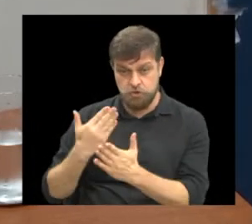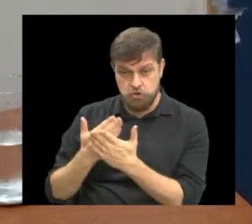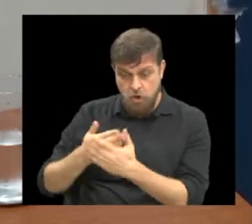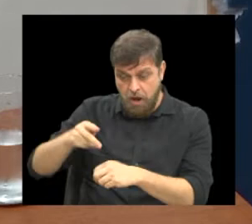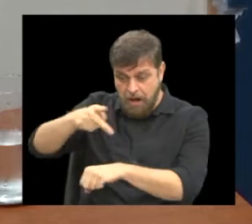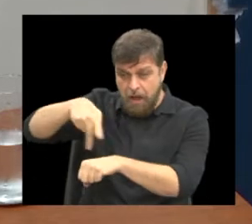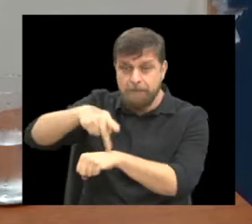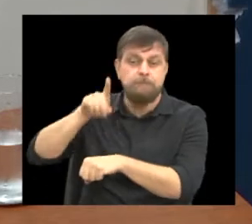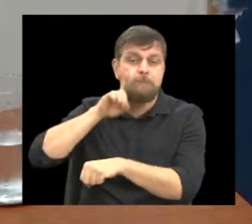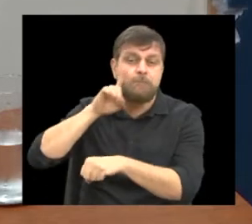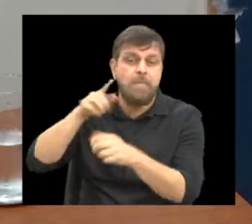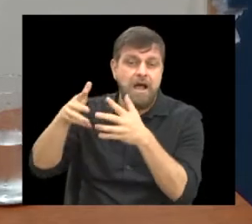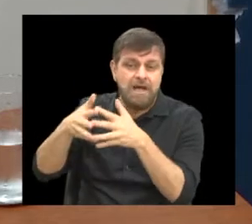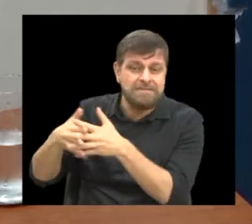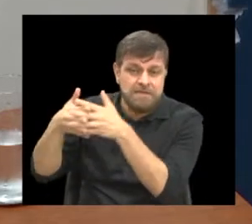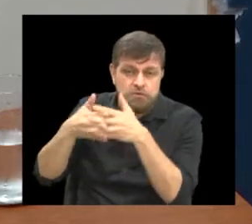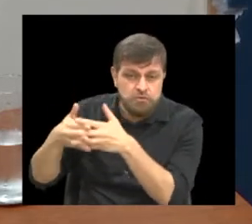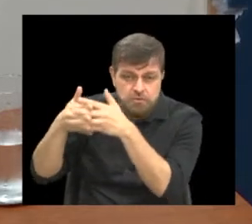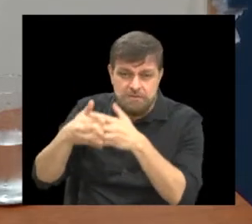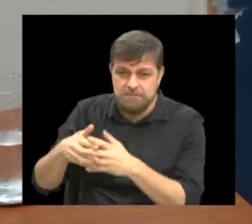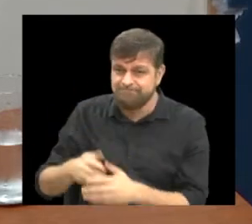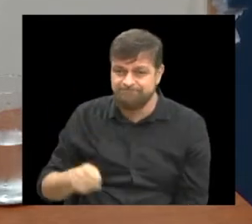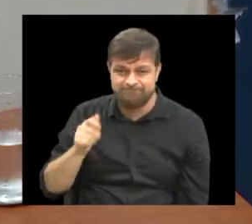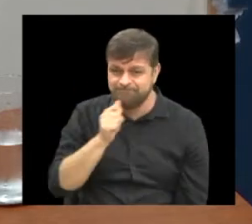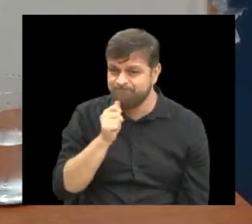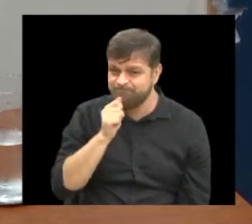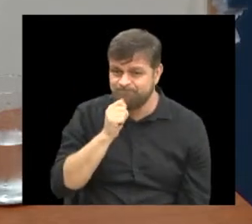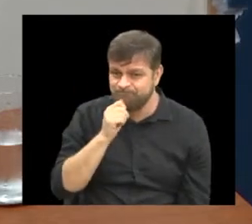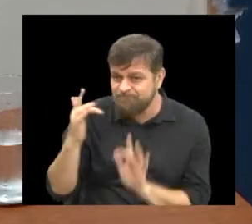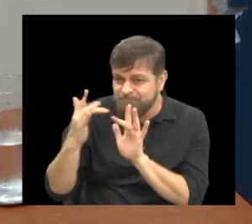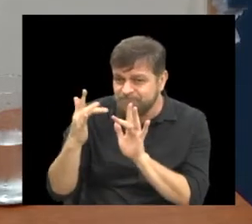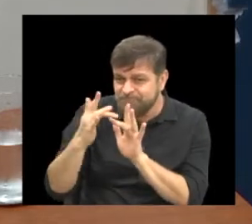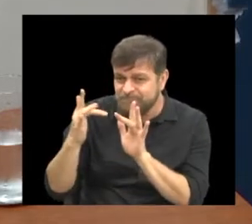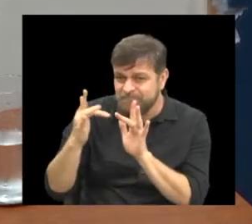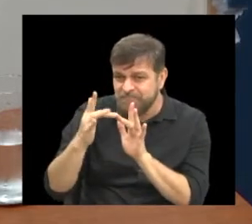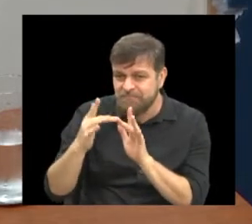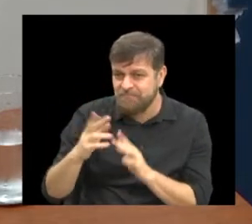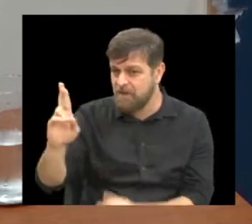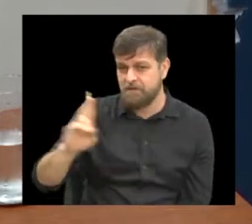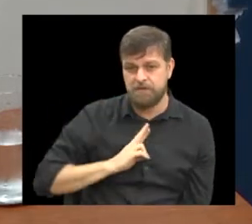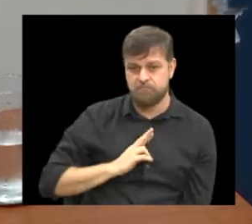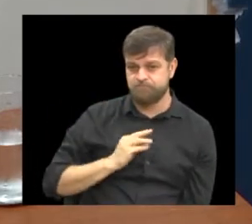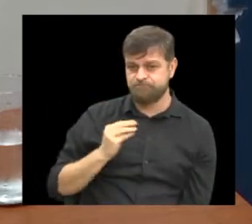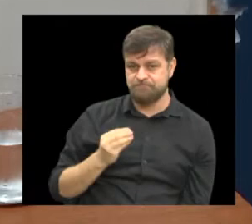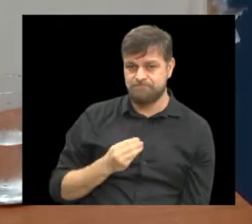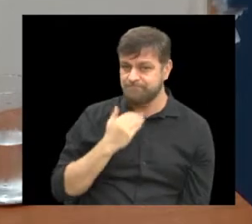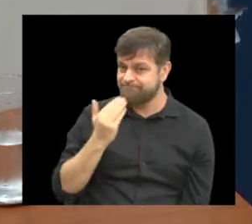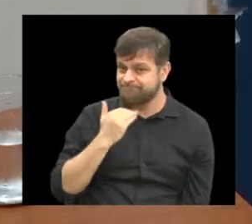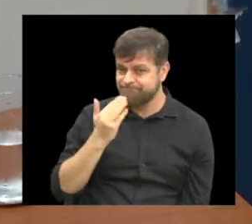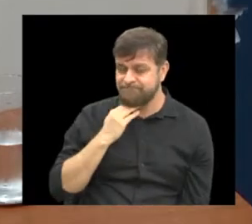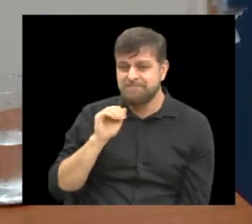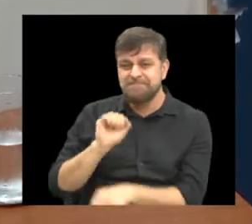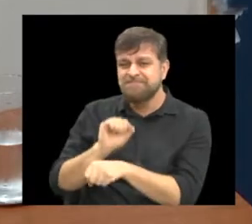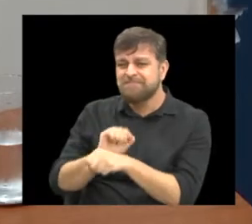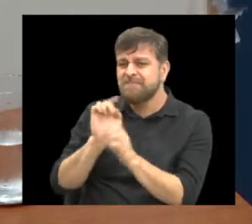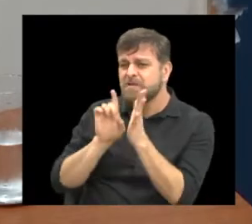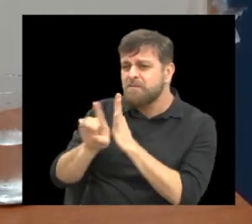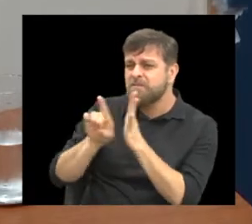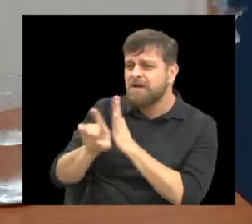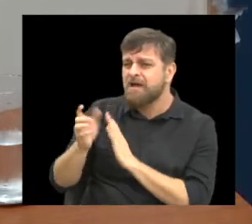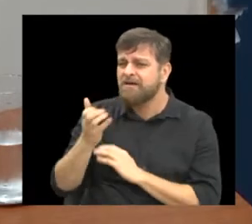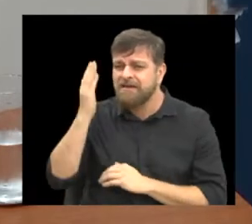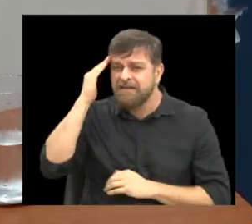Estados Unidos. Mas eu ainda não entrei em contato, mas eles não me responderam ainda. Eu queria entender, eu entendi assim que é um